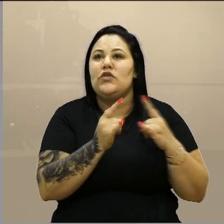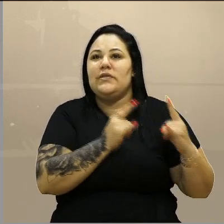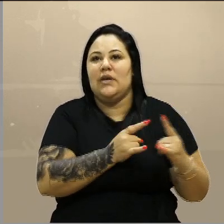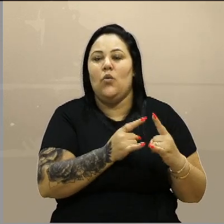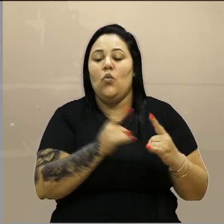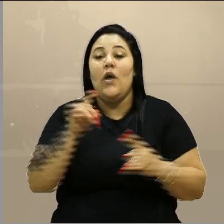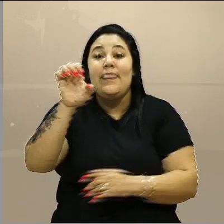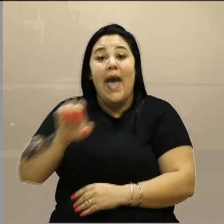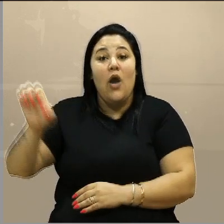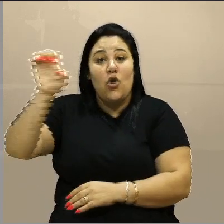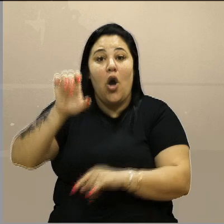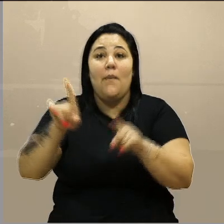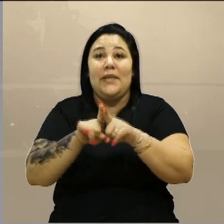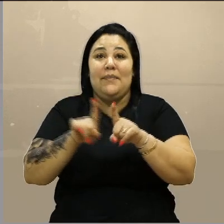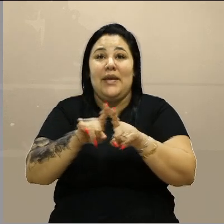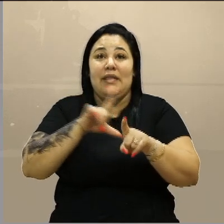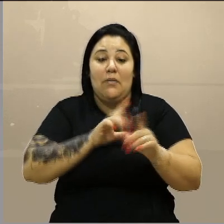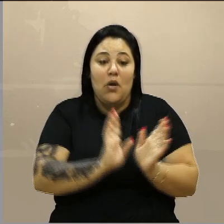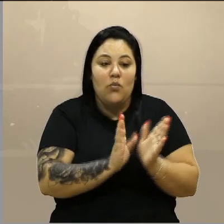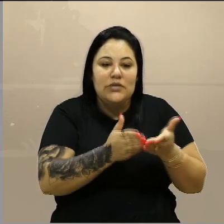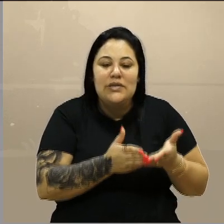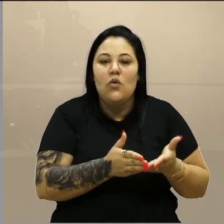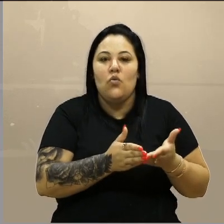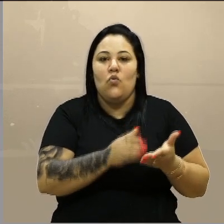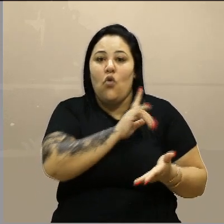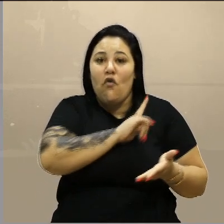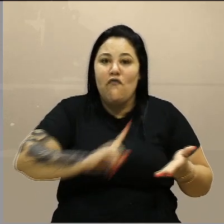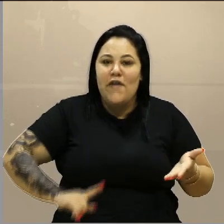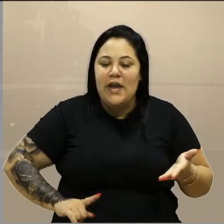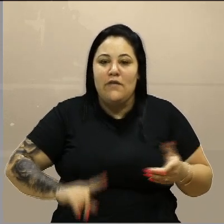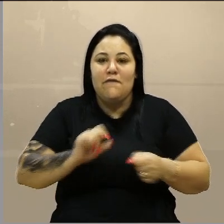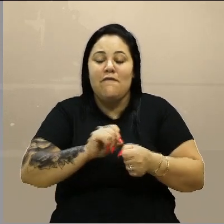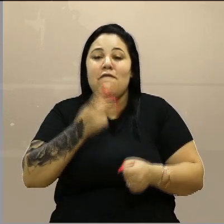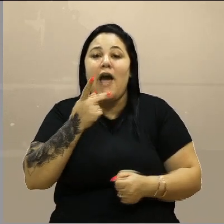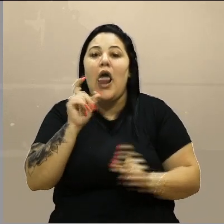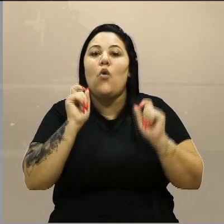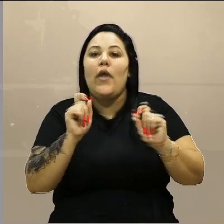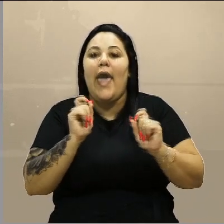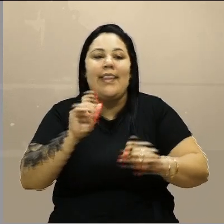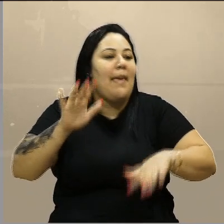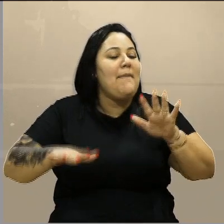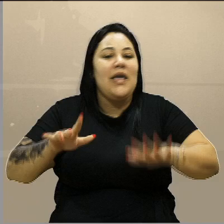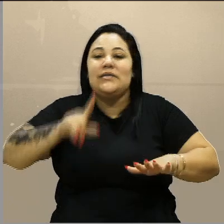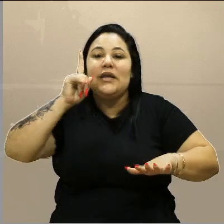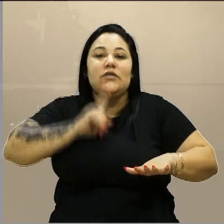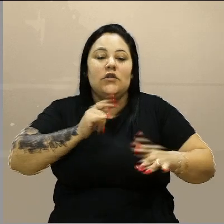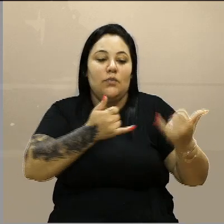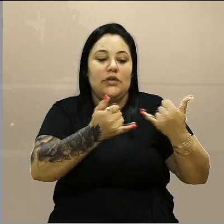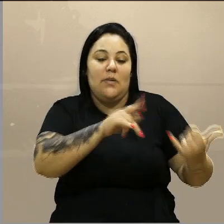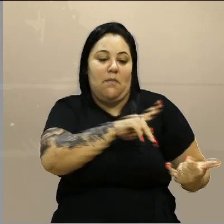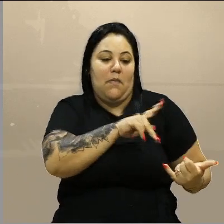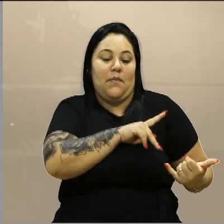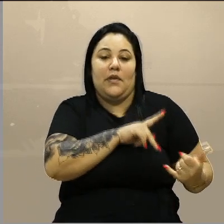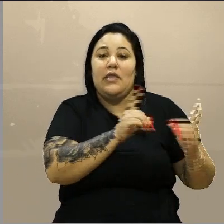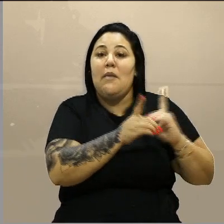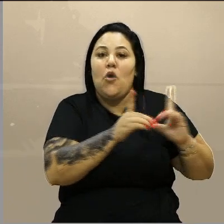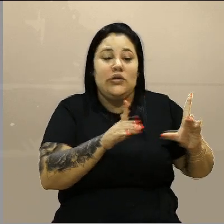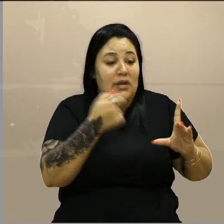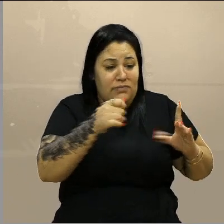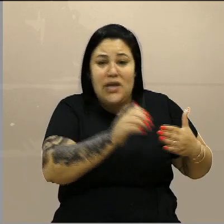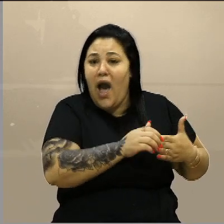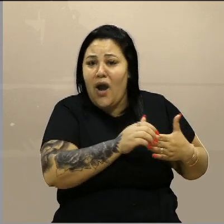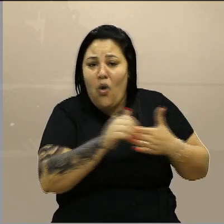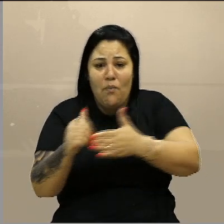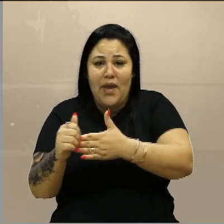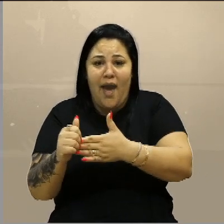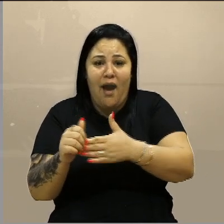uma comissão, agência governamental, que determina que, independente se for, nos Estados Unidos, por exemplo, um presidente republicano, democrata, ele tem que seguir